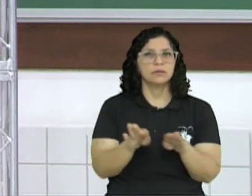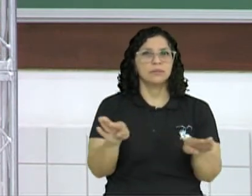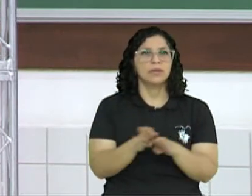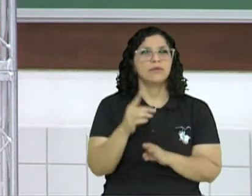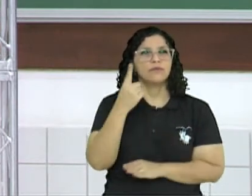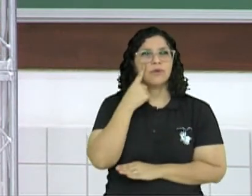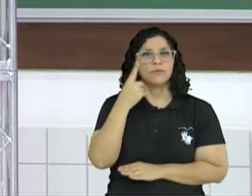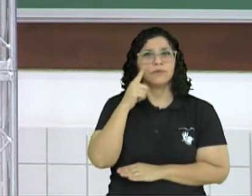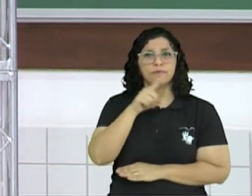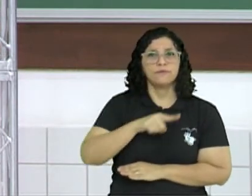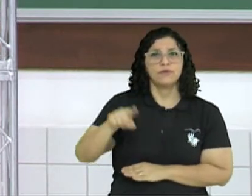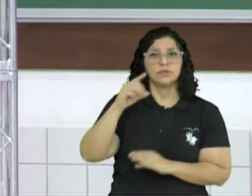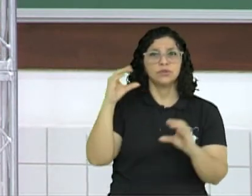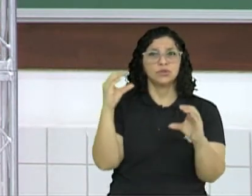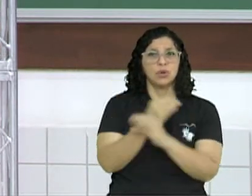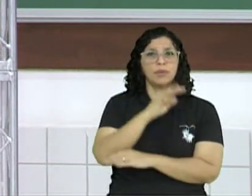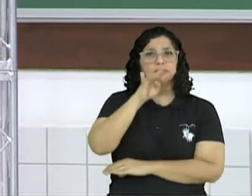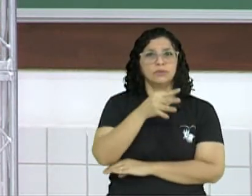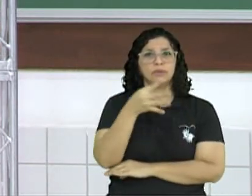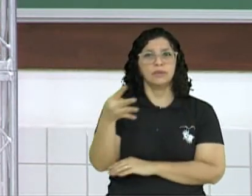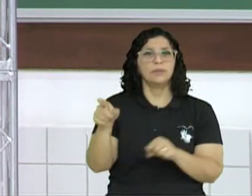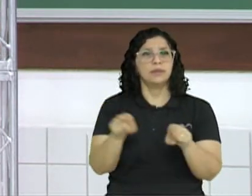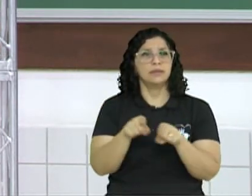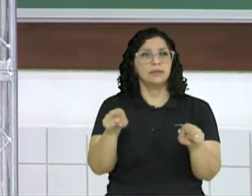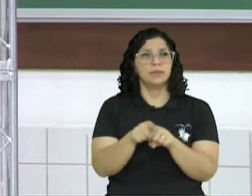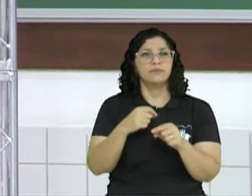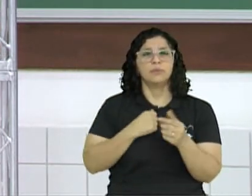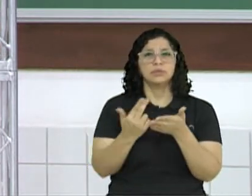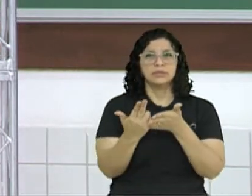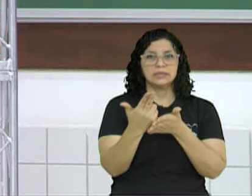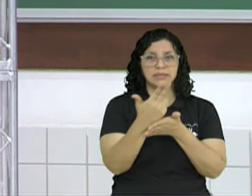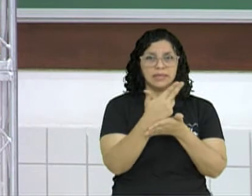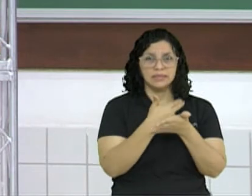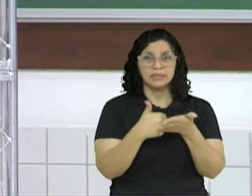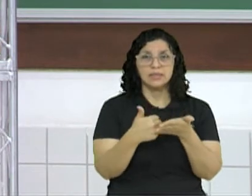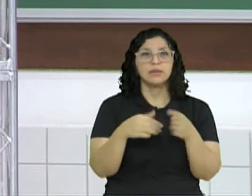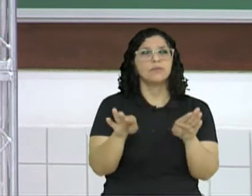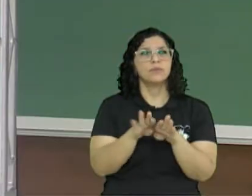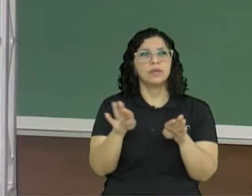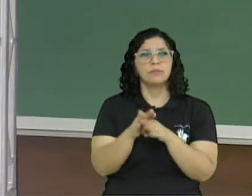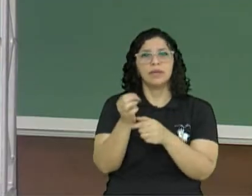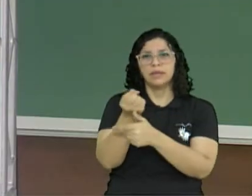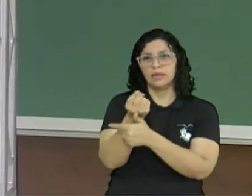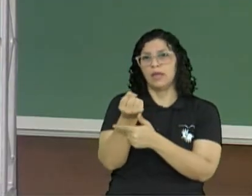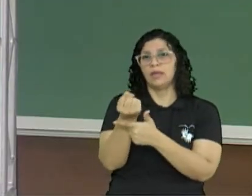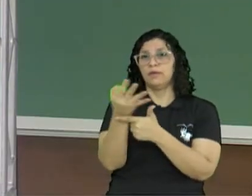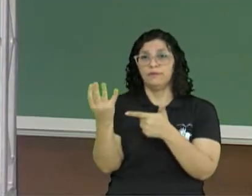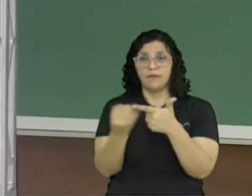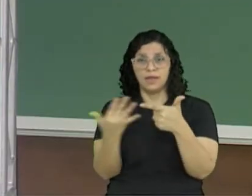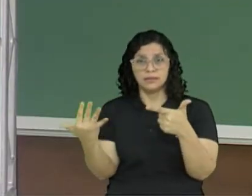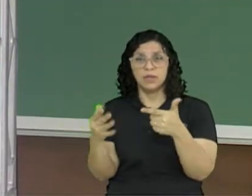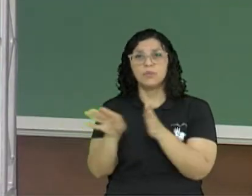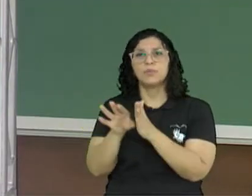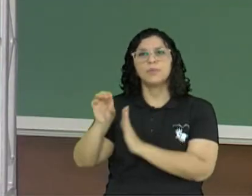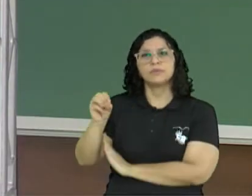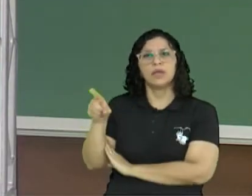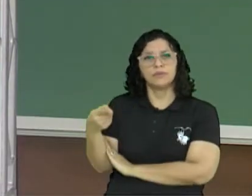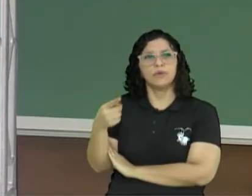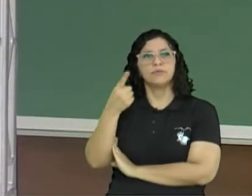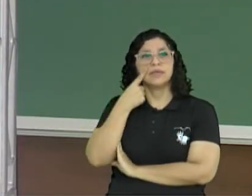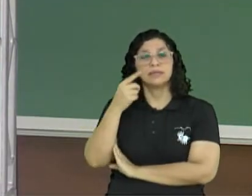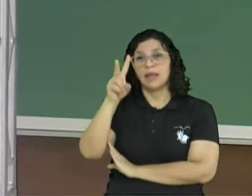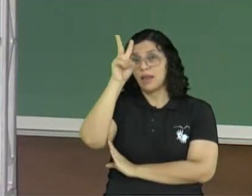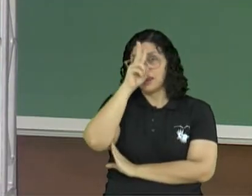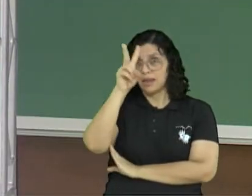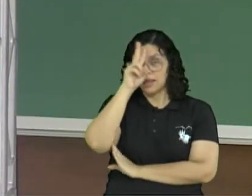lá, completando a tabela. Representação geométrica, representação fracionária, representação decimal.